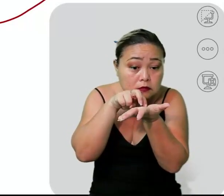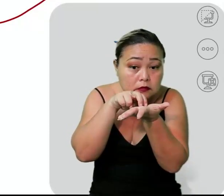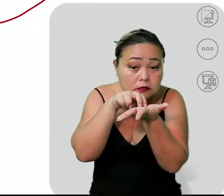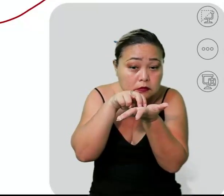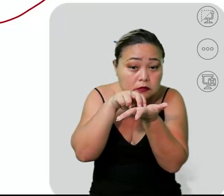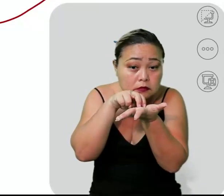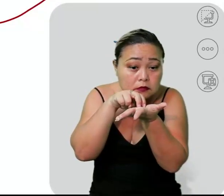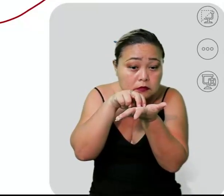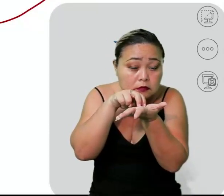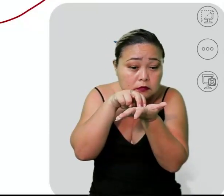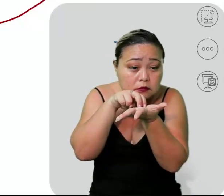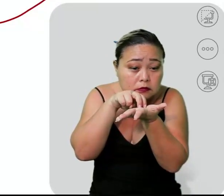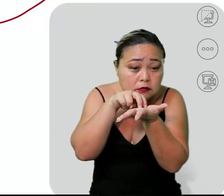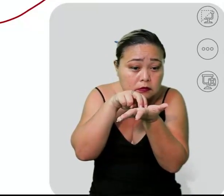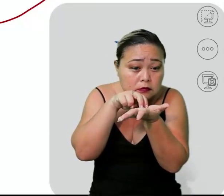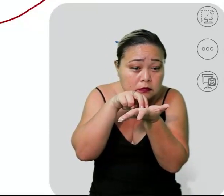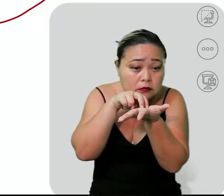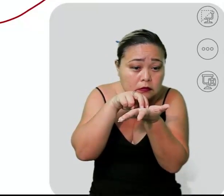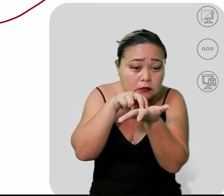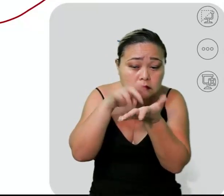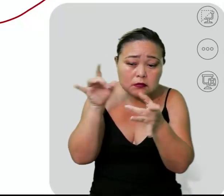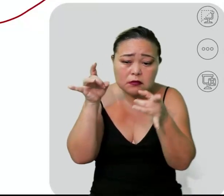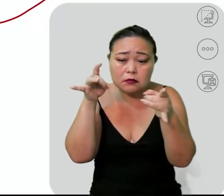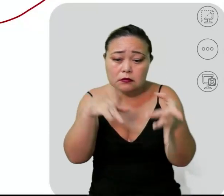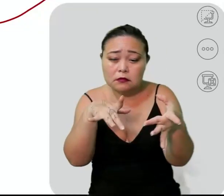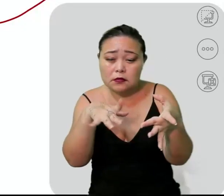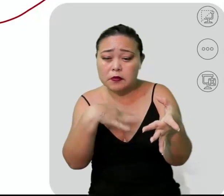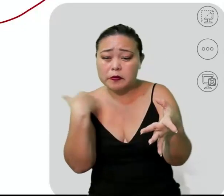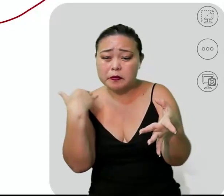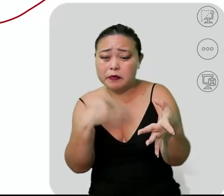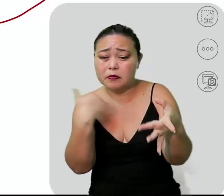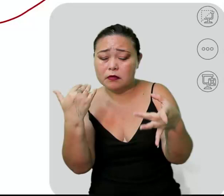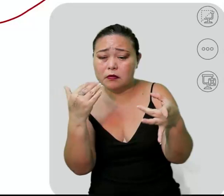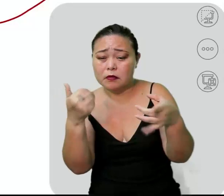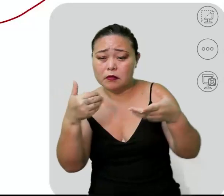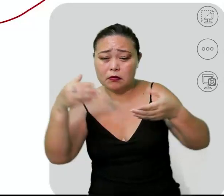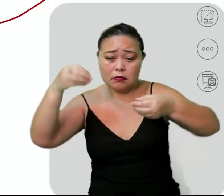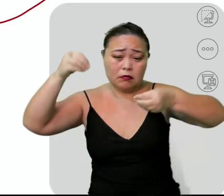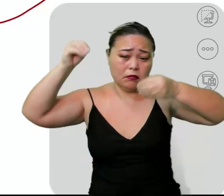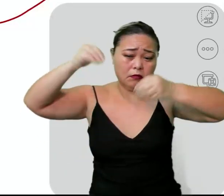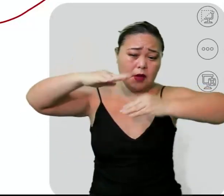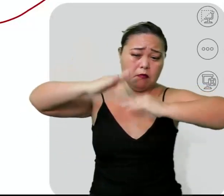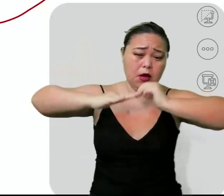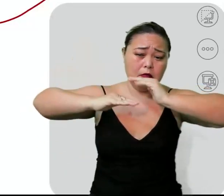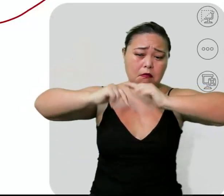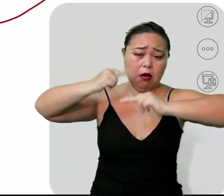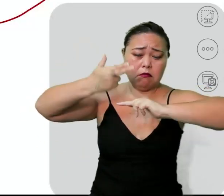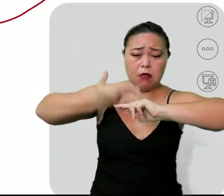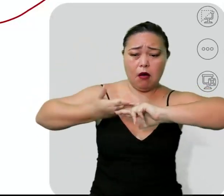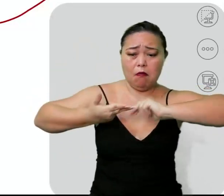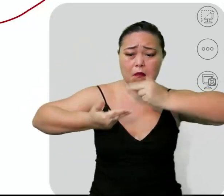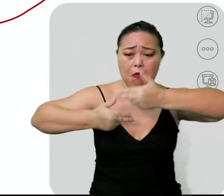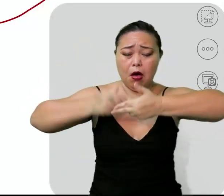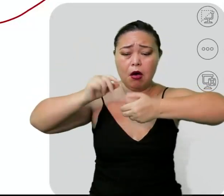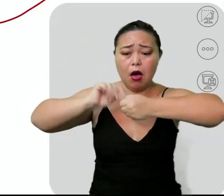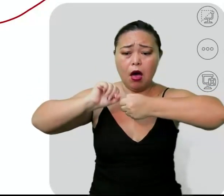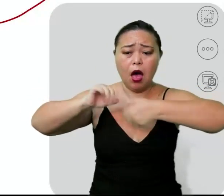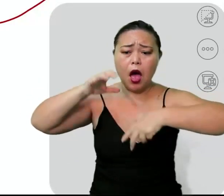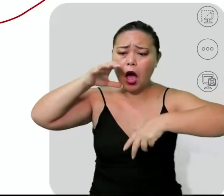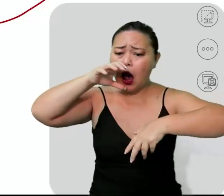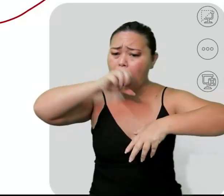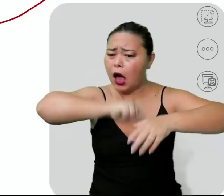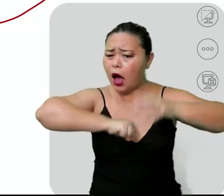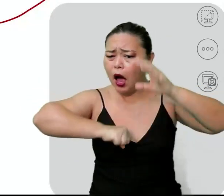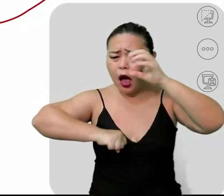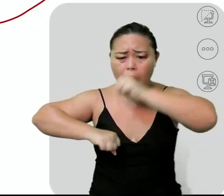Olha só o tanto de cadáveres sendo levado. É que as pessoas estavam morrendo como se fossem moscas.